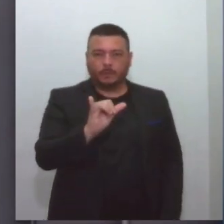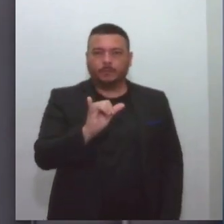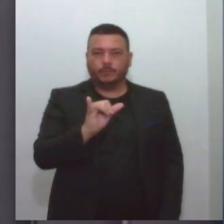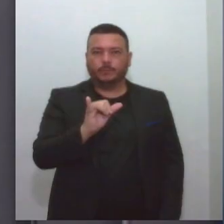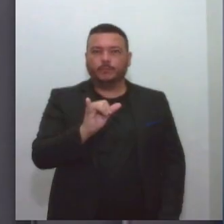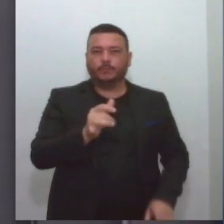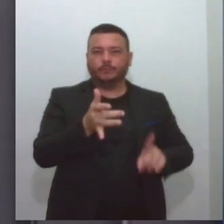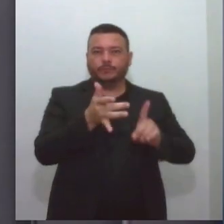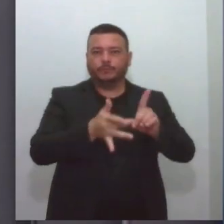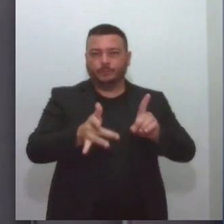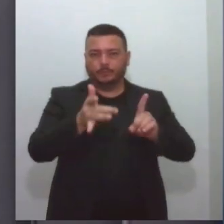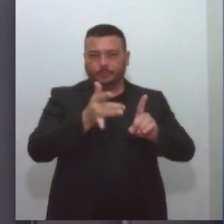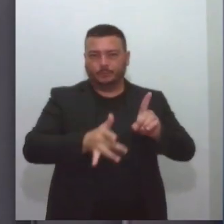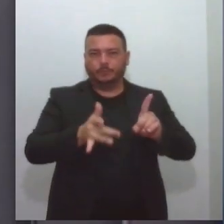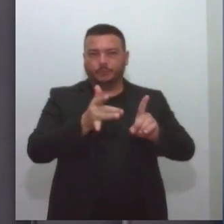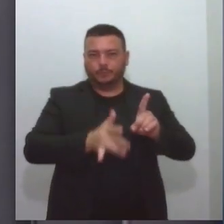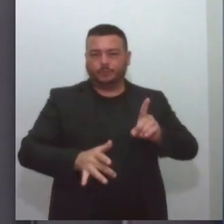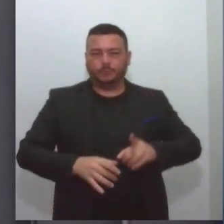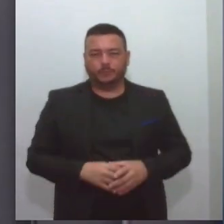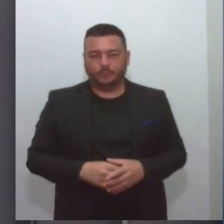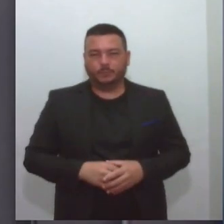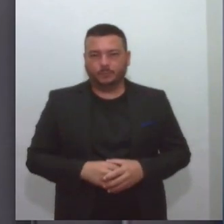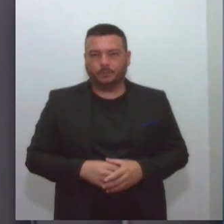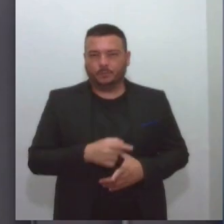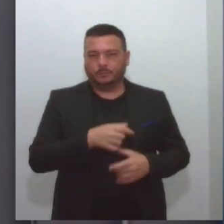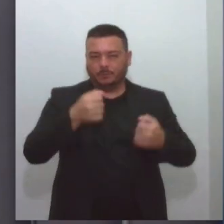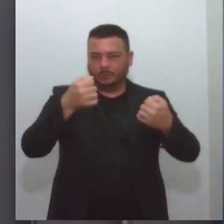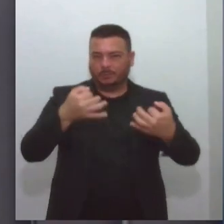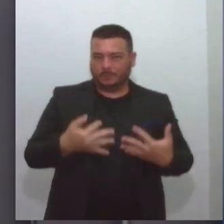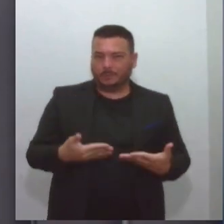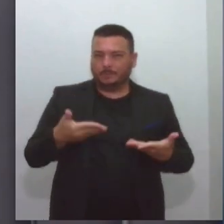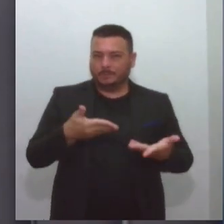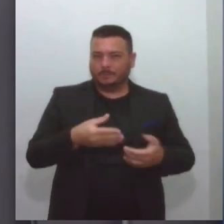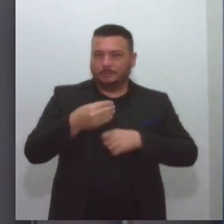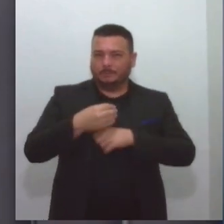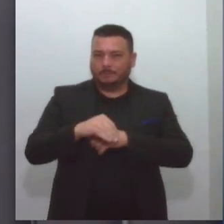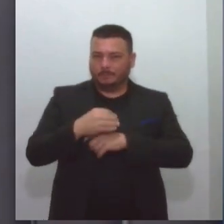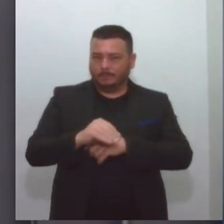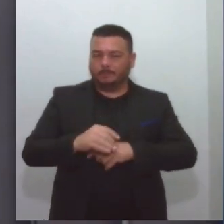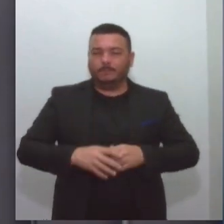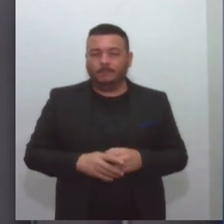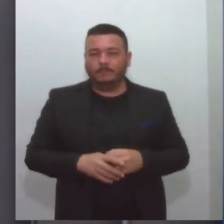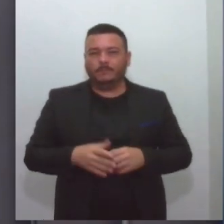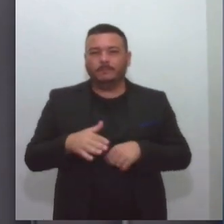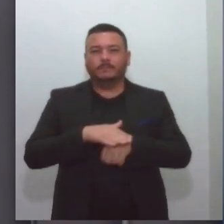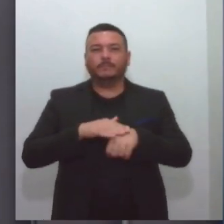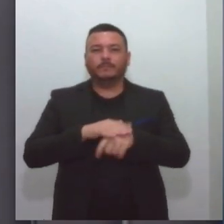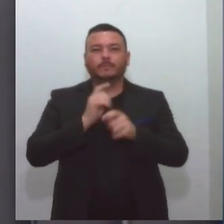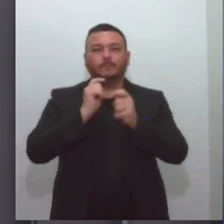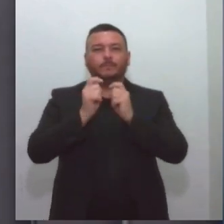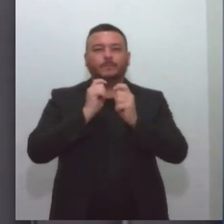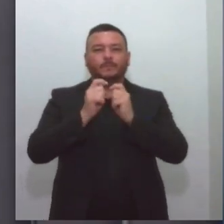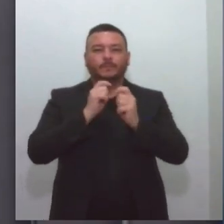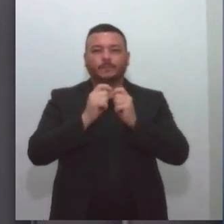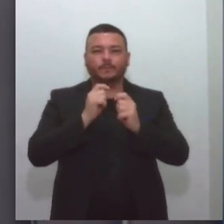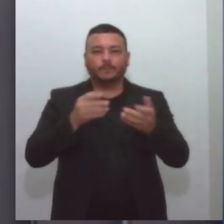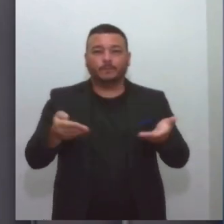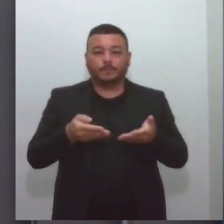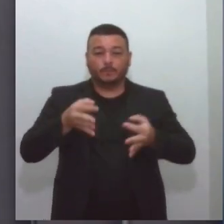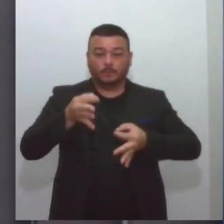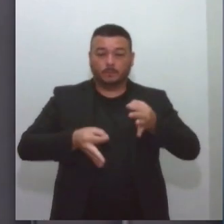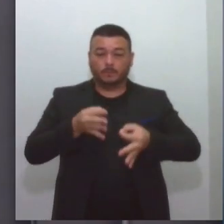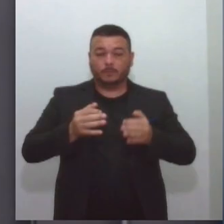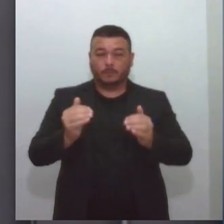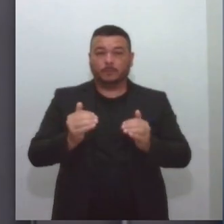no trabalho. Para falar mais dessas iniciativas, eu converso agora com o desembargador do TRT